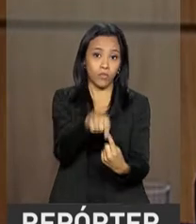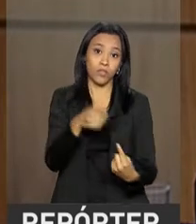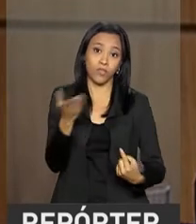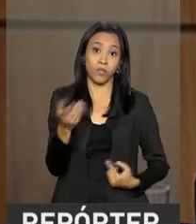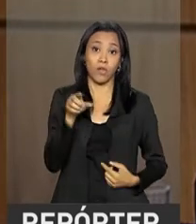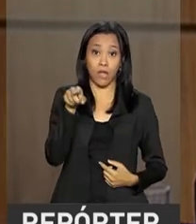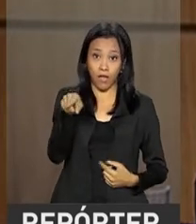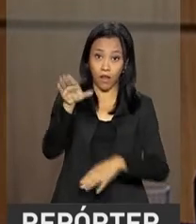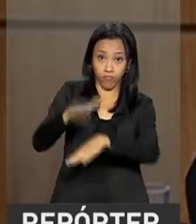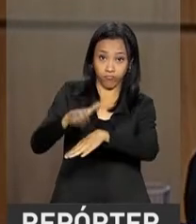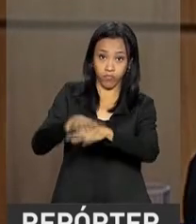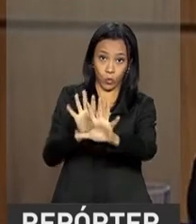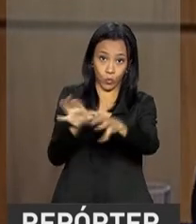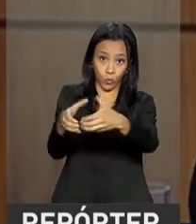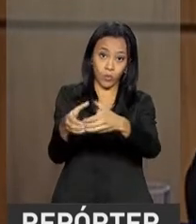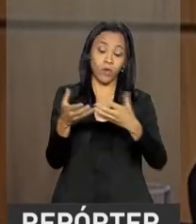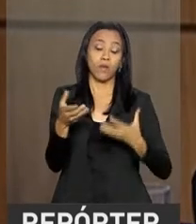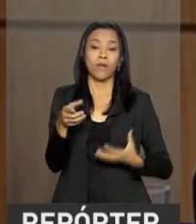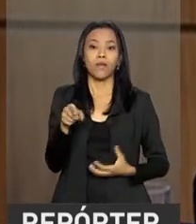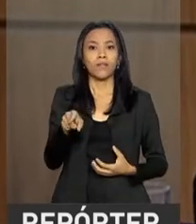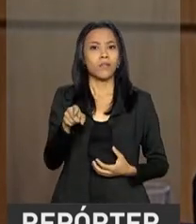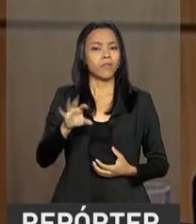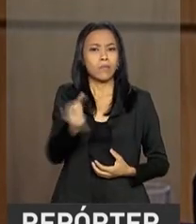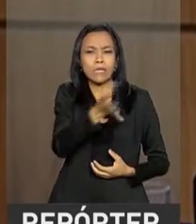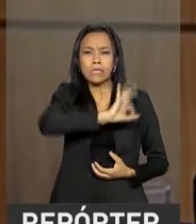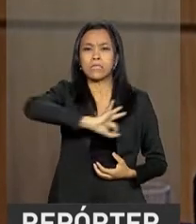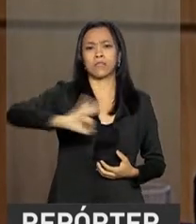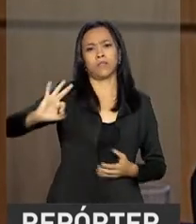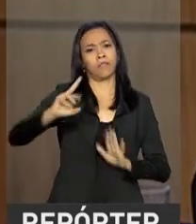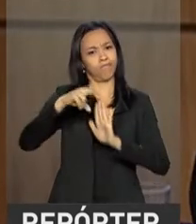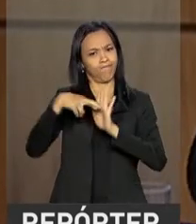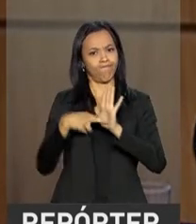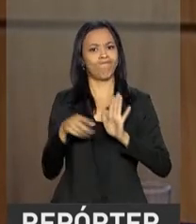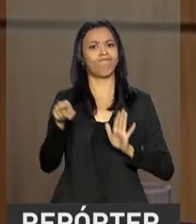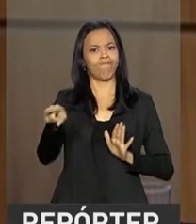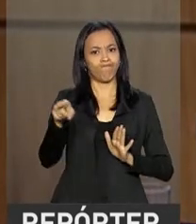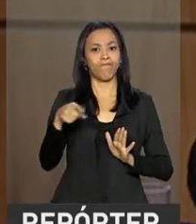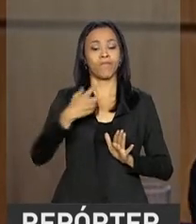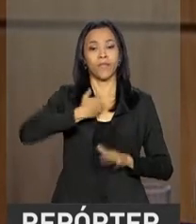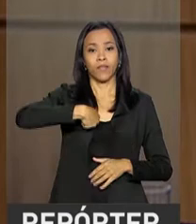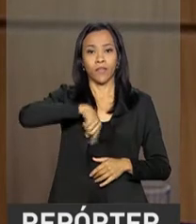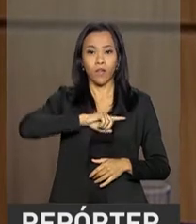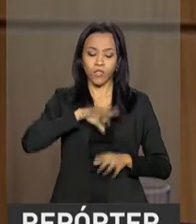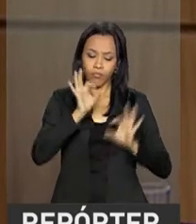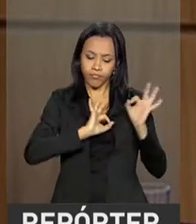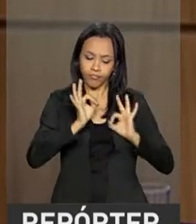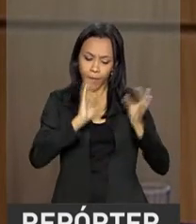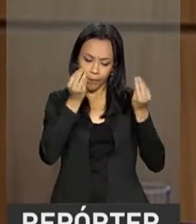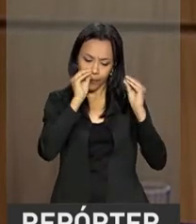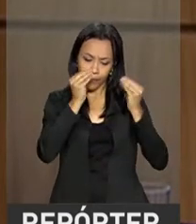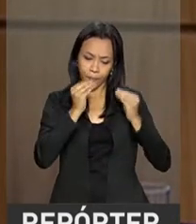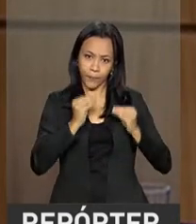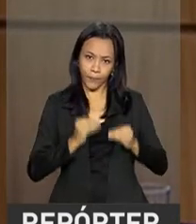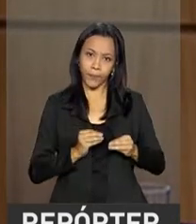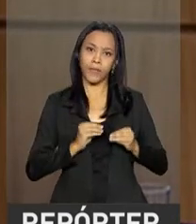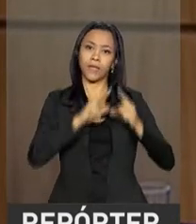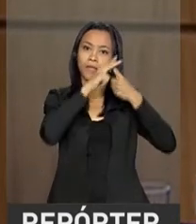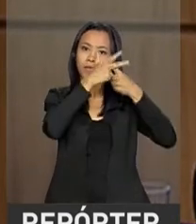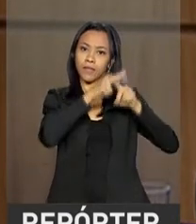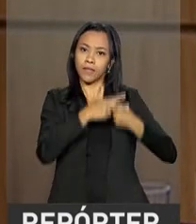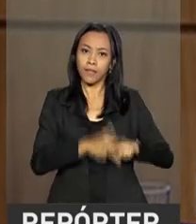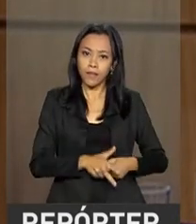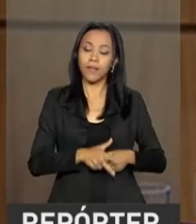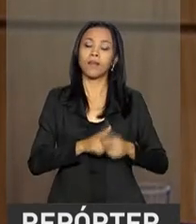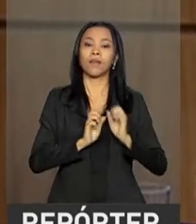cd é o fresno excelente pai a dilma e ao convergir com se busca o alinhamento